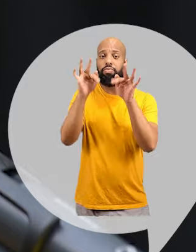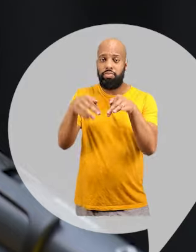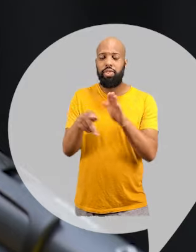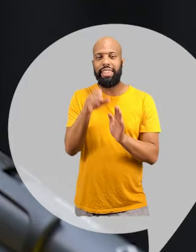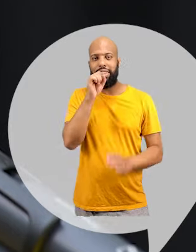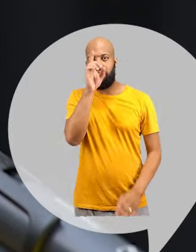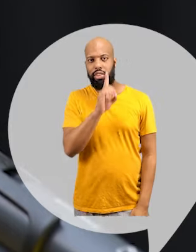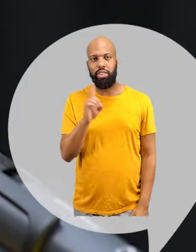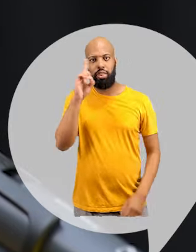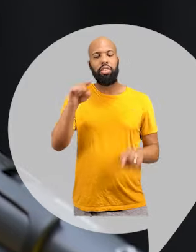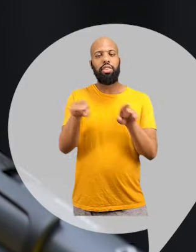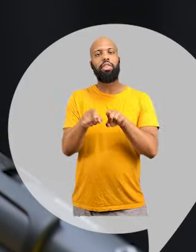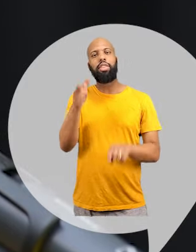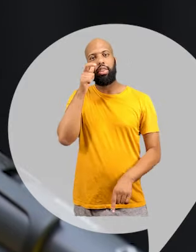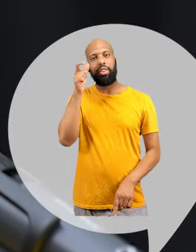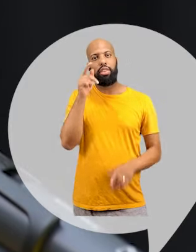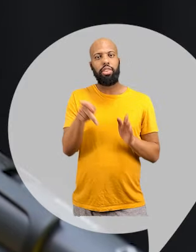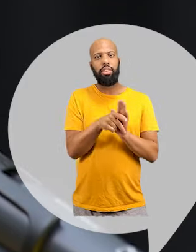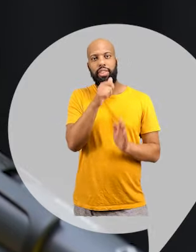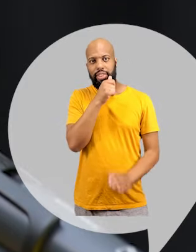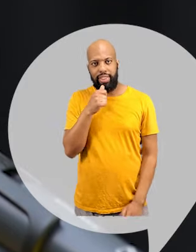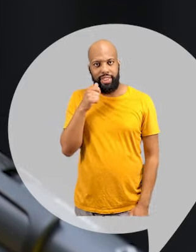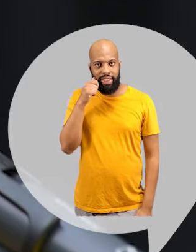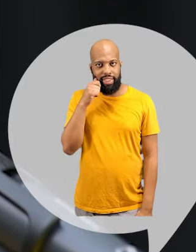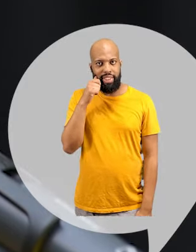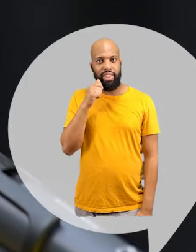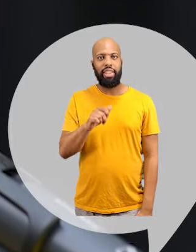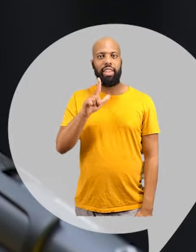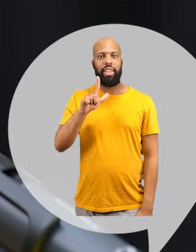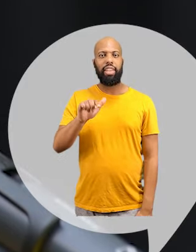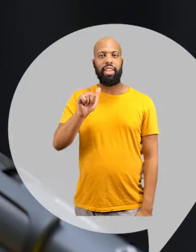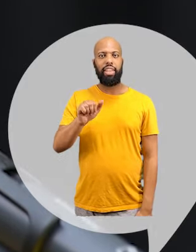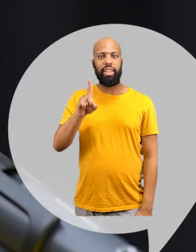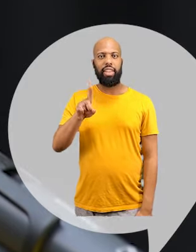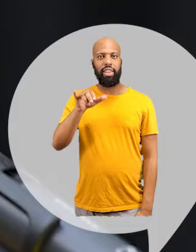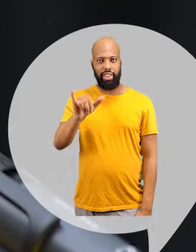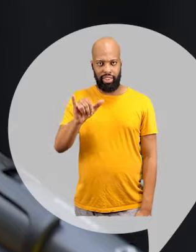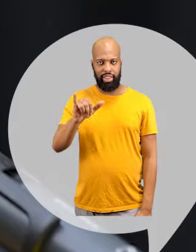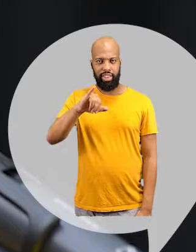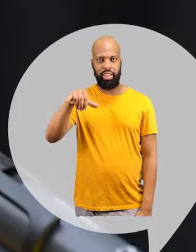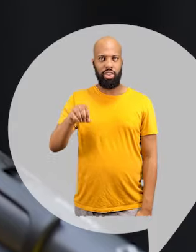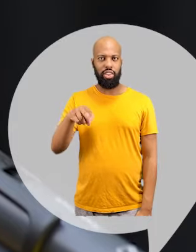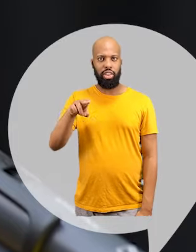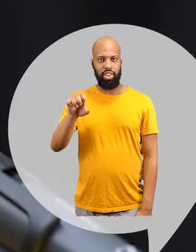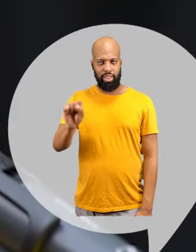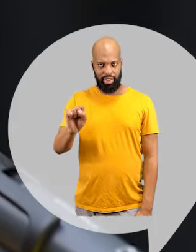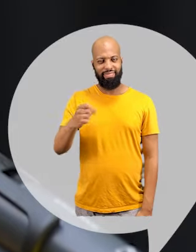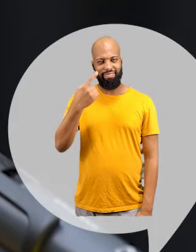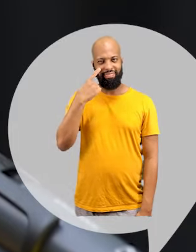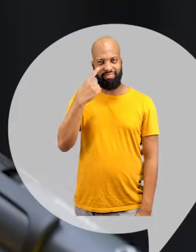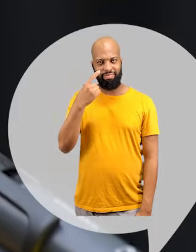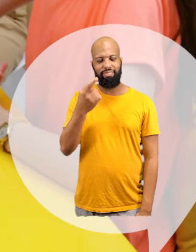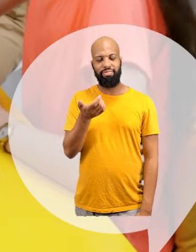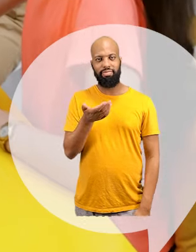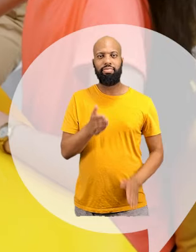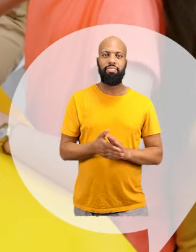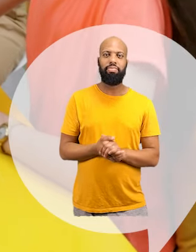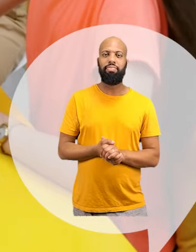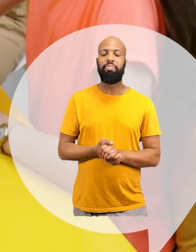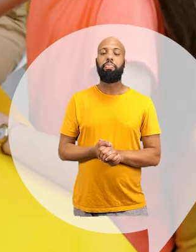no final de semana e tal veja na Amazon Deise Jones and Six que eu vi essa série e é sério eu me apaixonei bastante É Isso